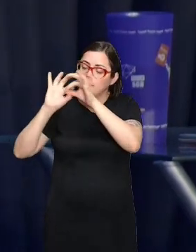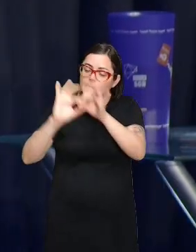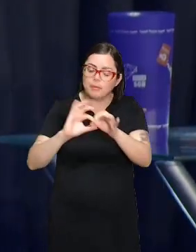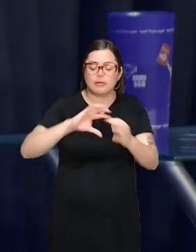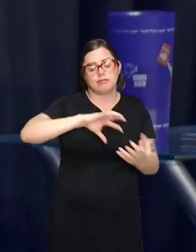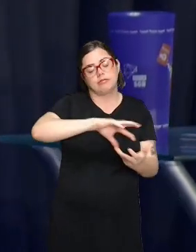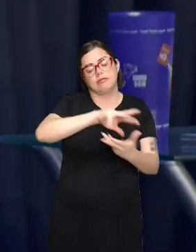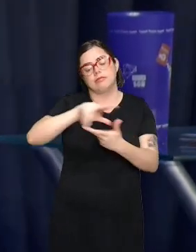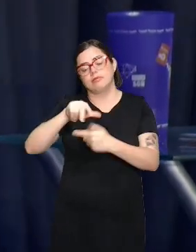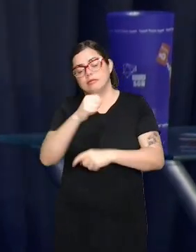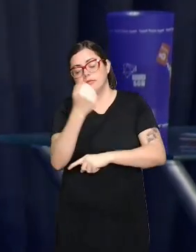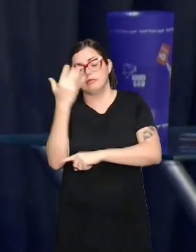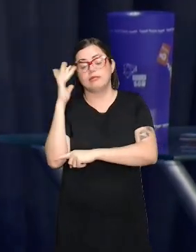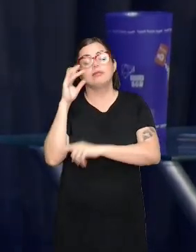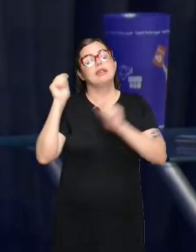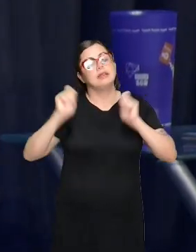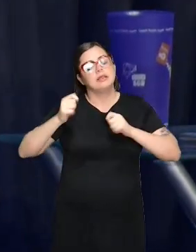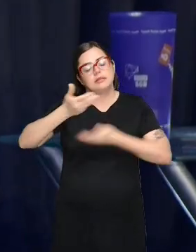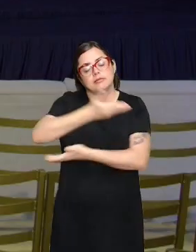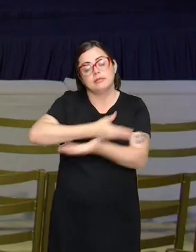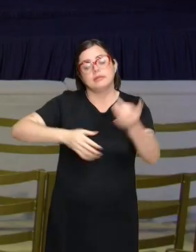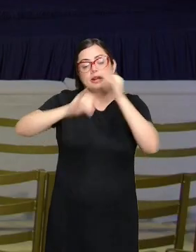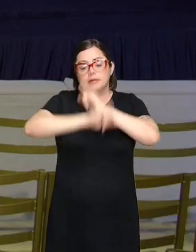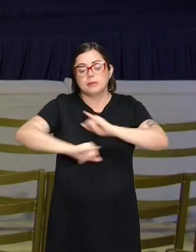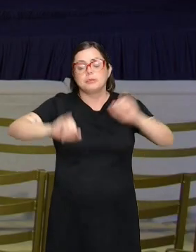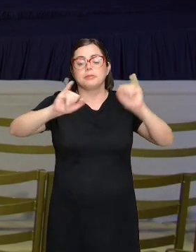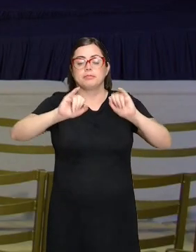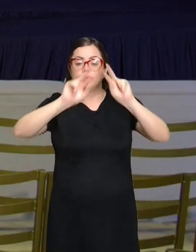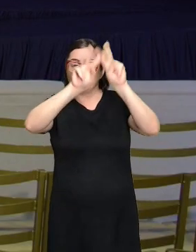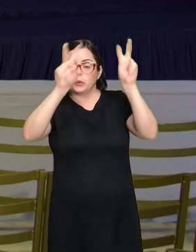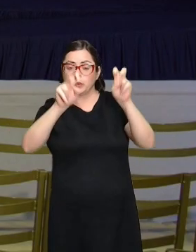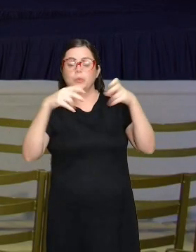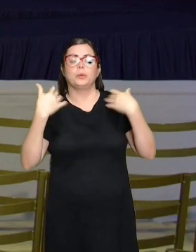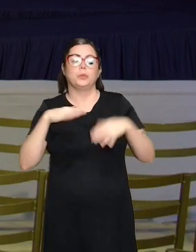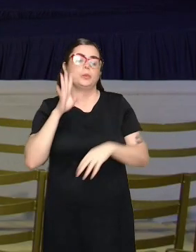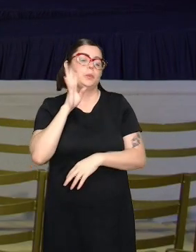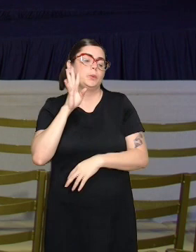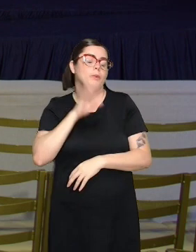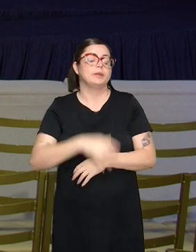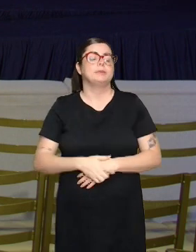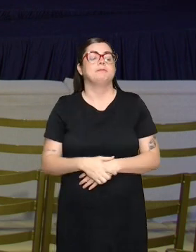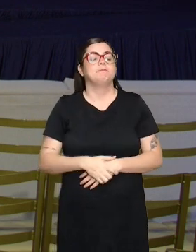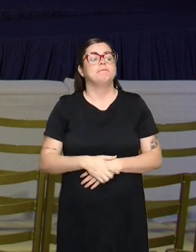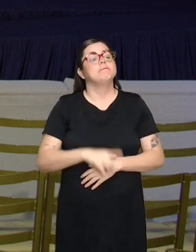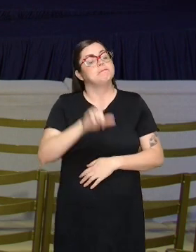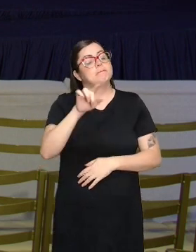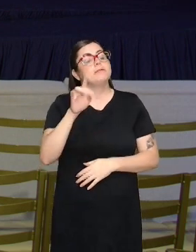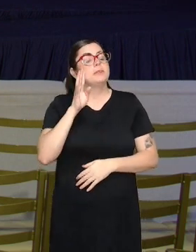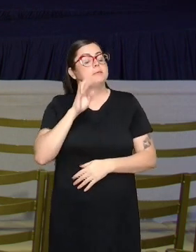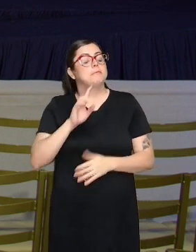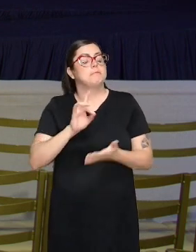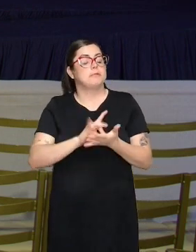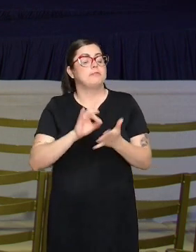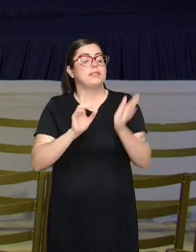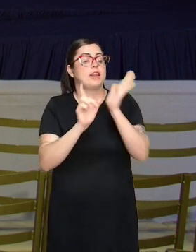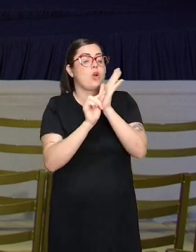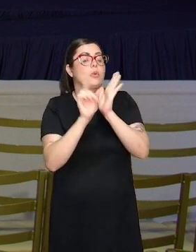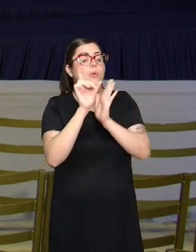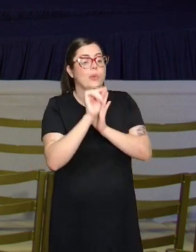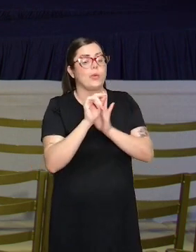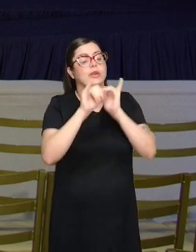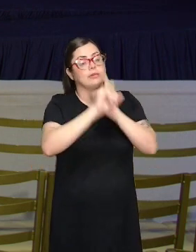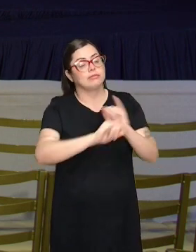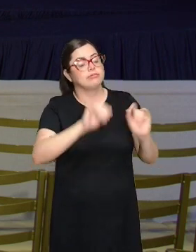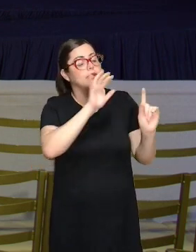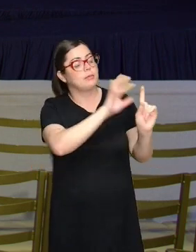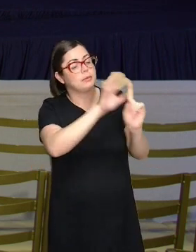Mas é importante também falar sobre isso. Muito legal. E o algoritmo não deixa de ser um reflexo da nossa sociedade